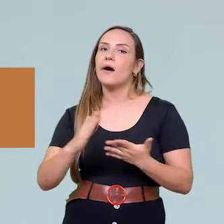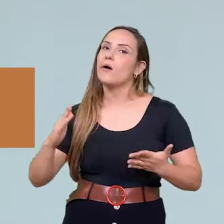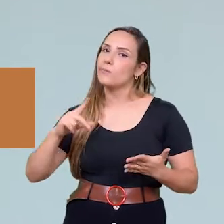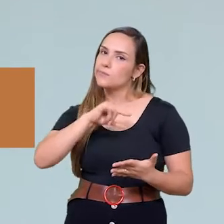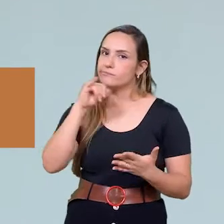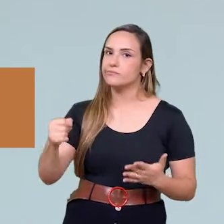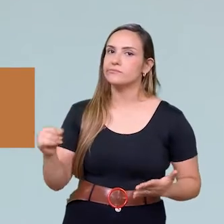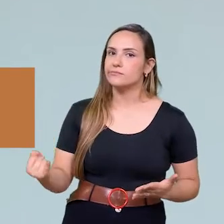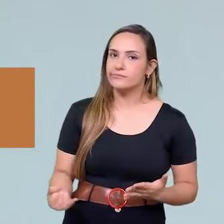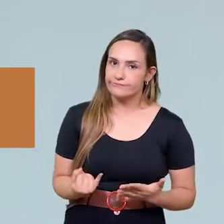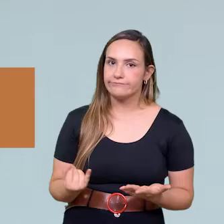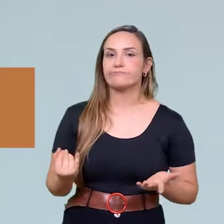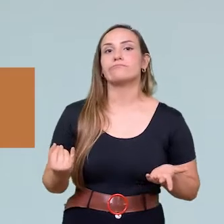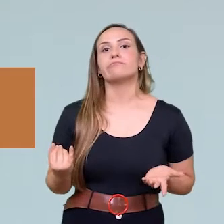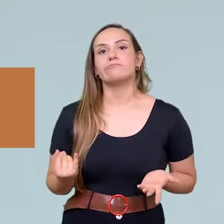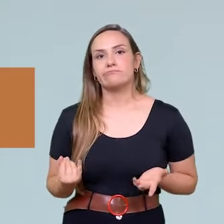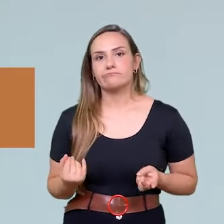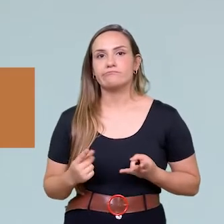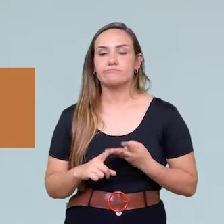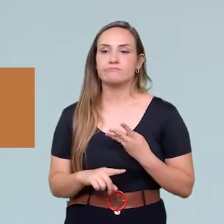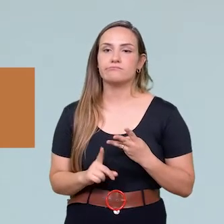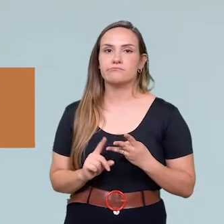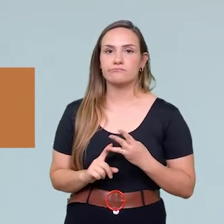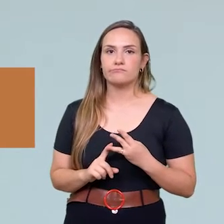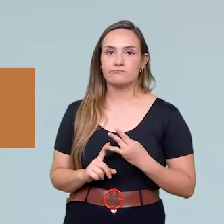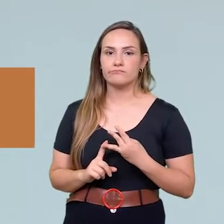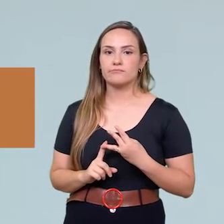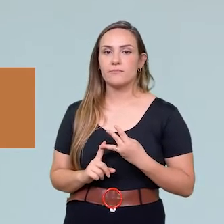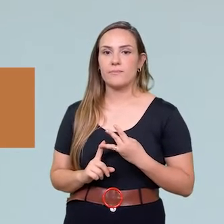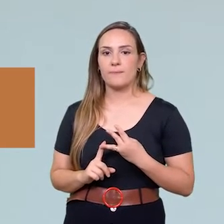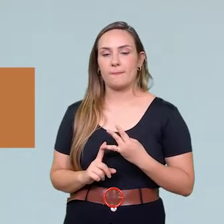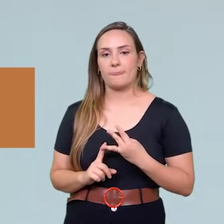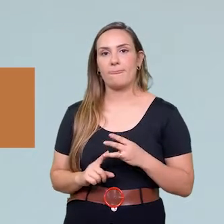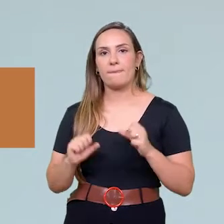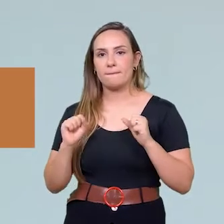não necessariamente pode ser um